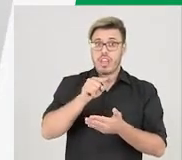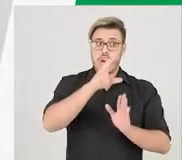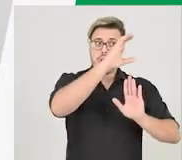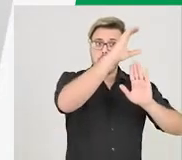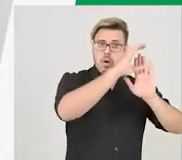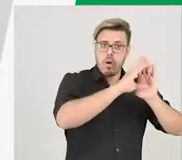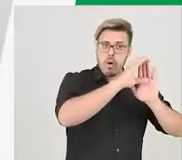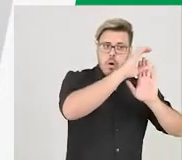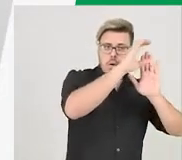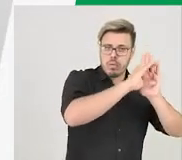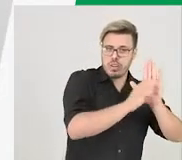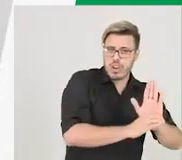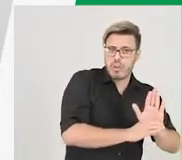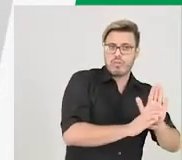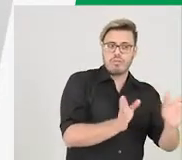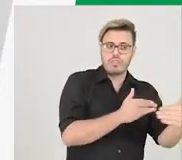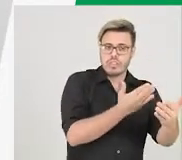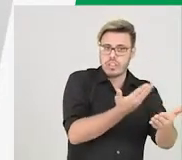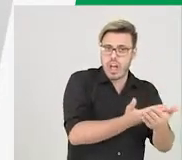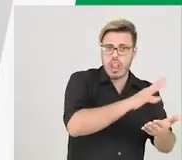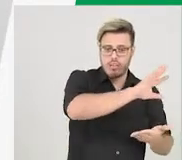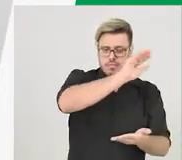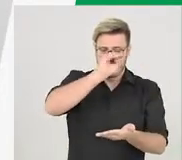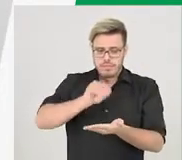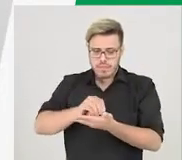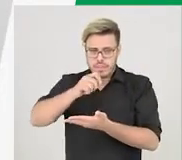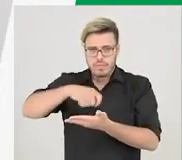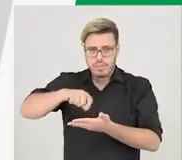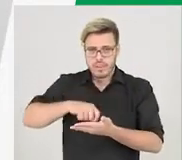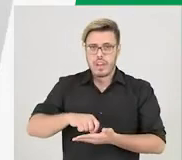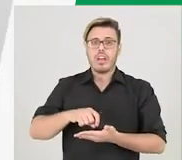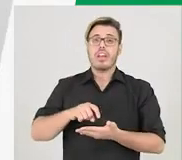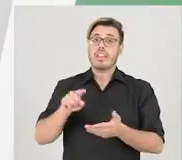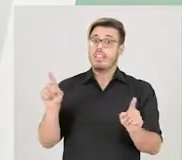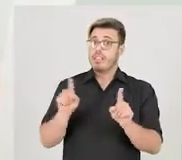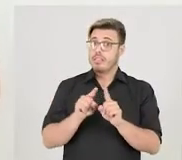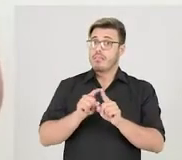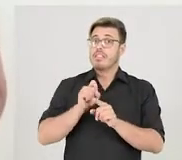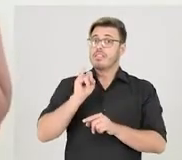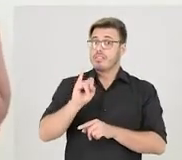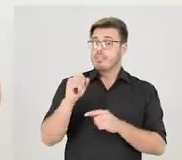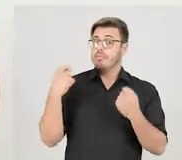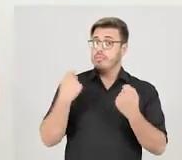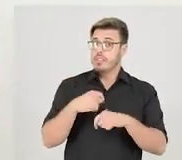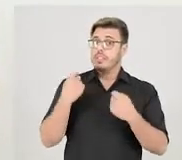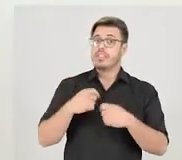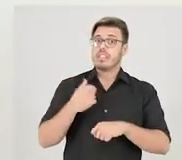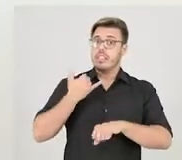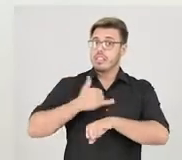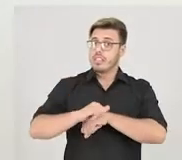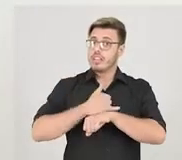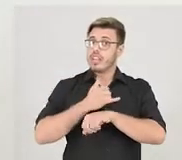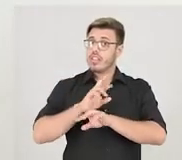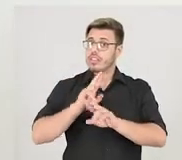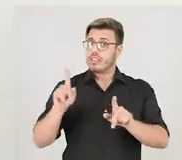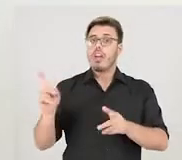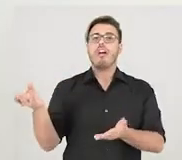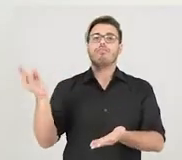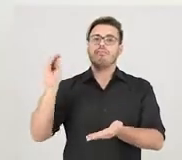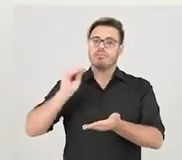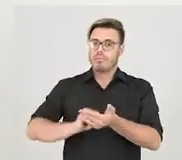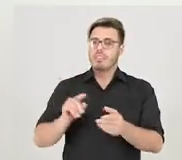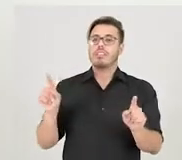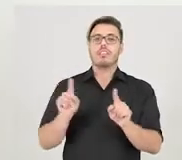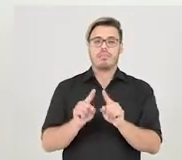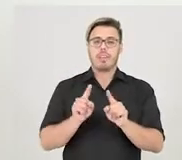dele. Muitas vezes nós sugerimos que no caderno tenha uma legenda. Mas, gente, cuidado! O caderno